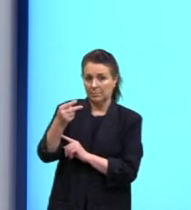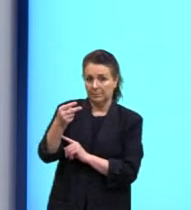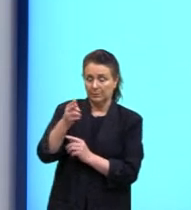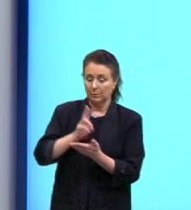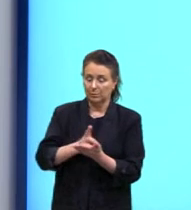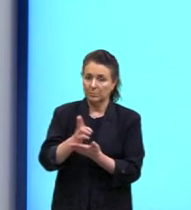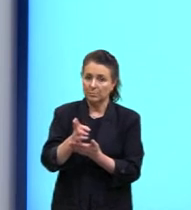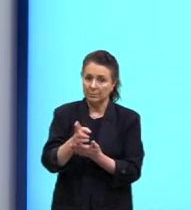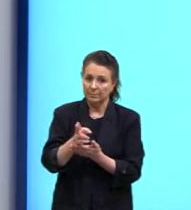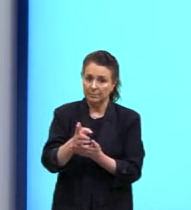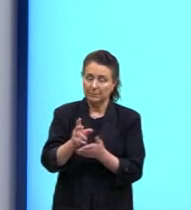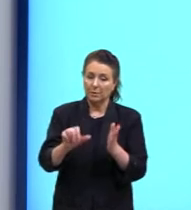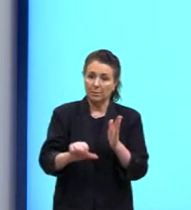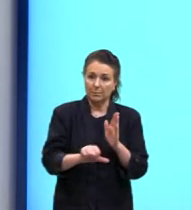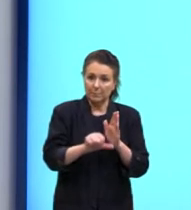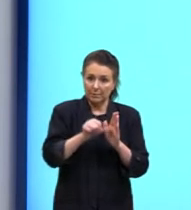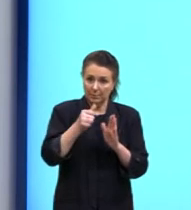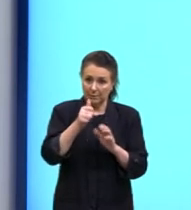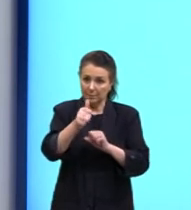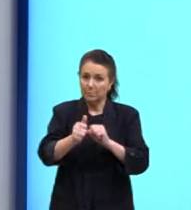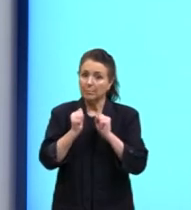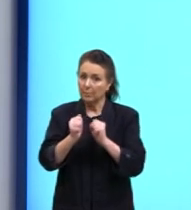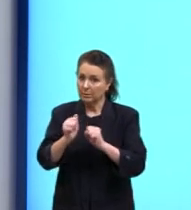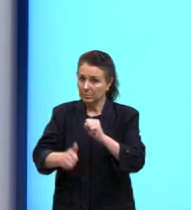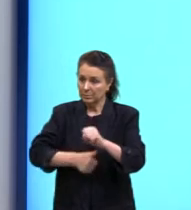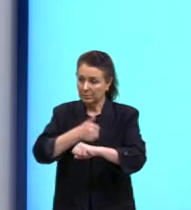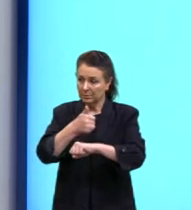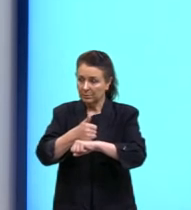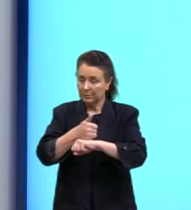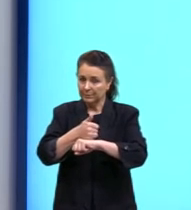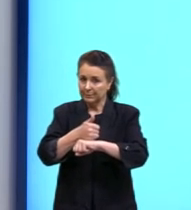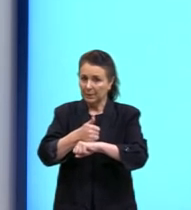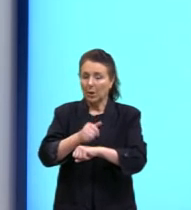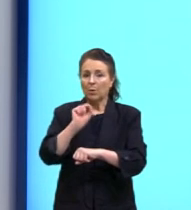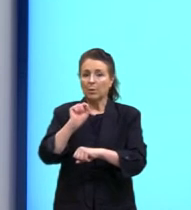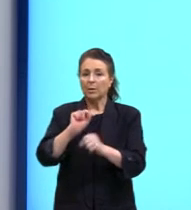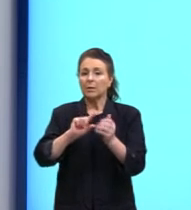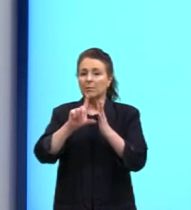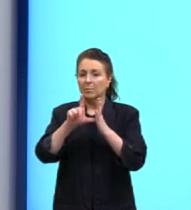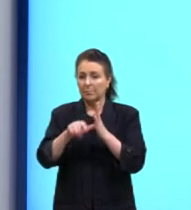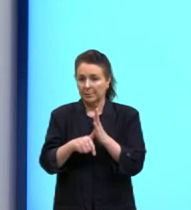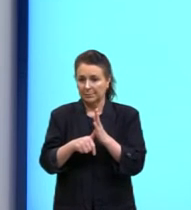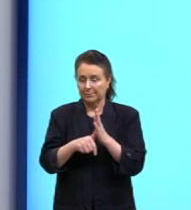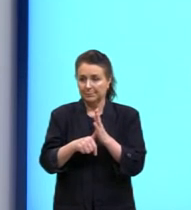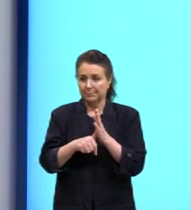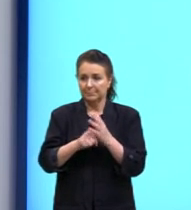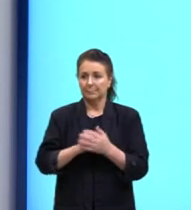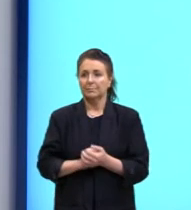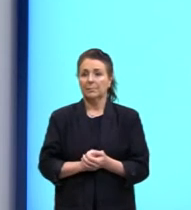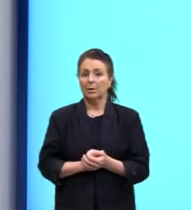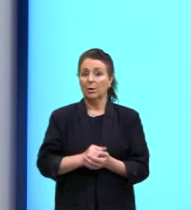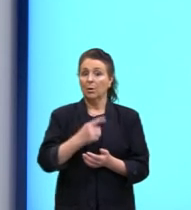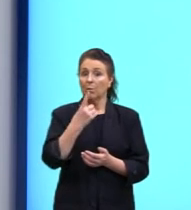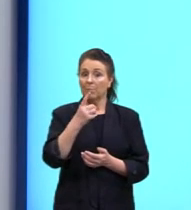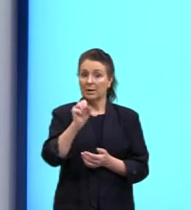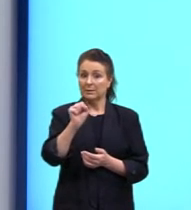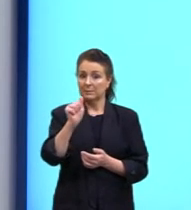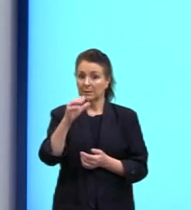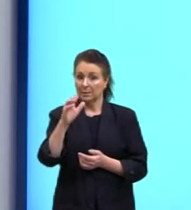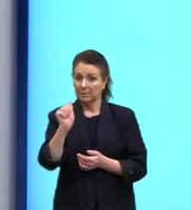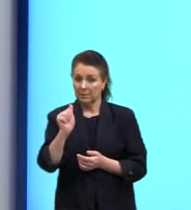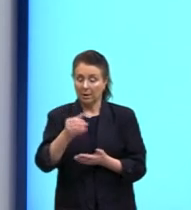eu já tenho a primeira substituição o que que vem a seguir uma saca de café